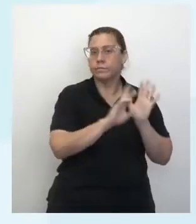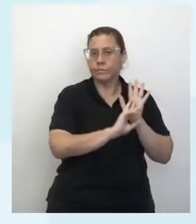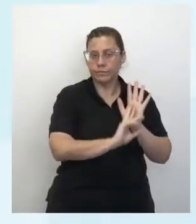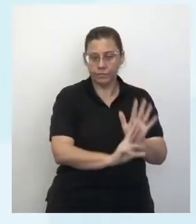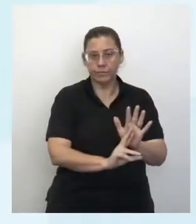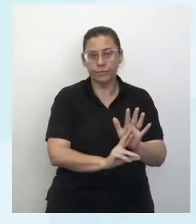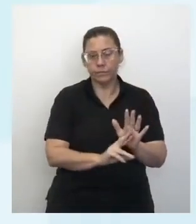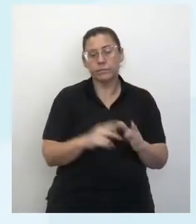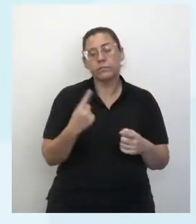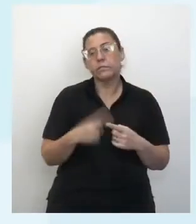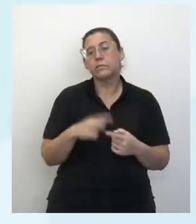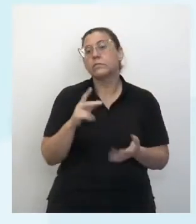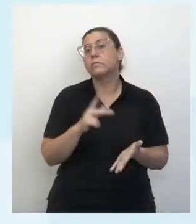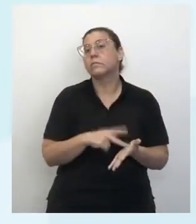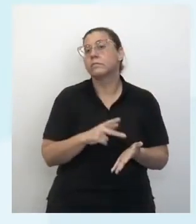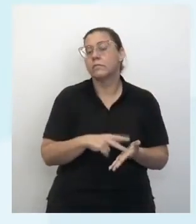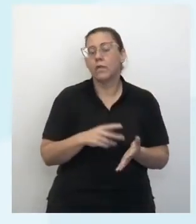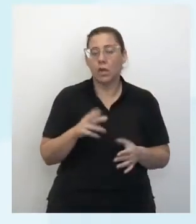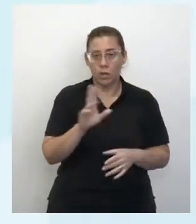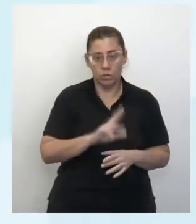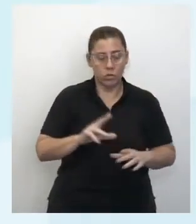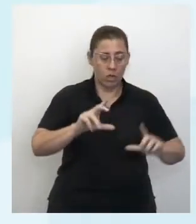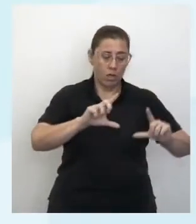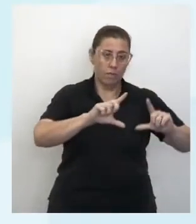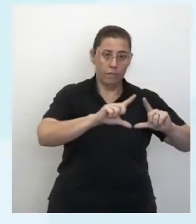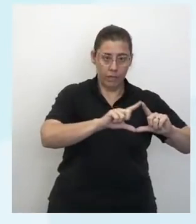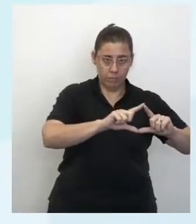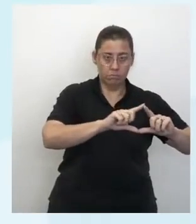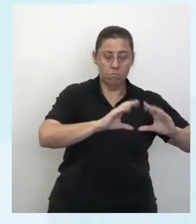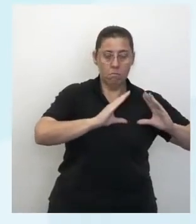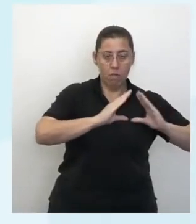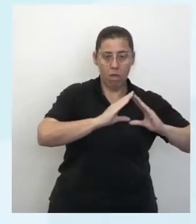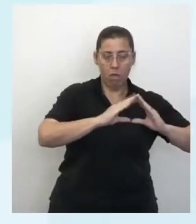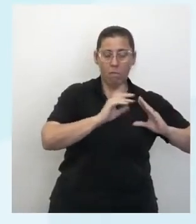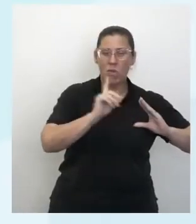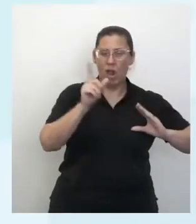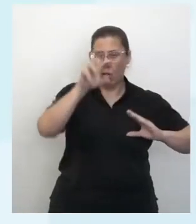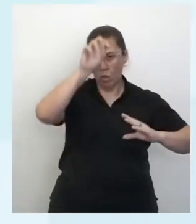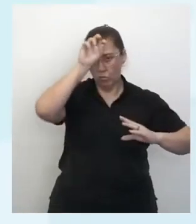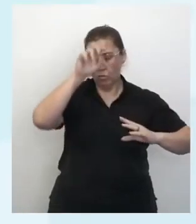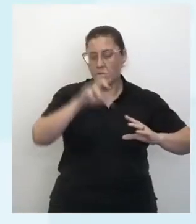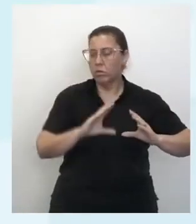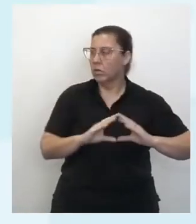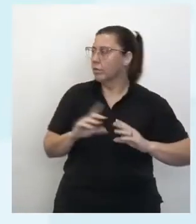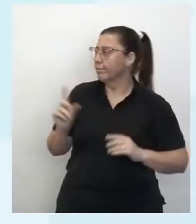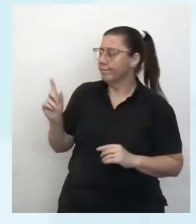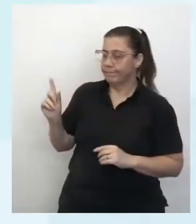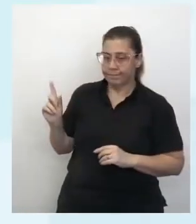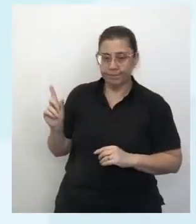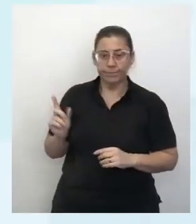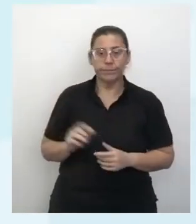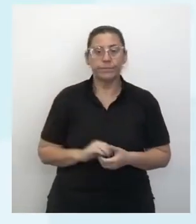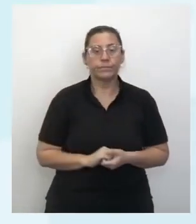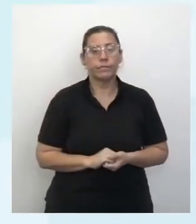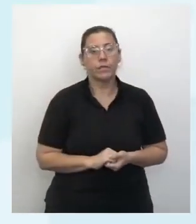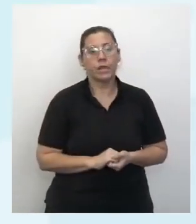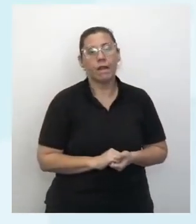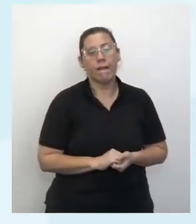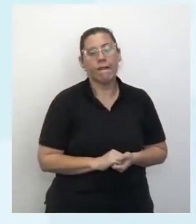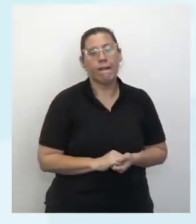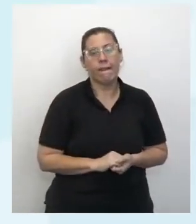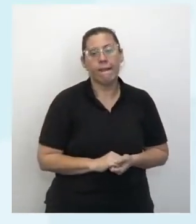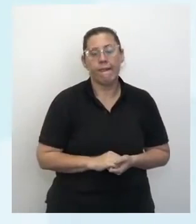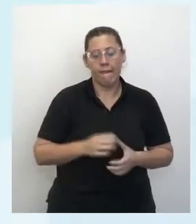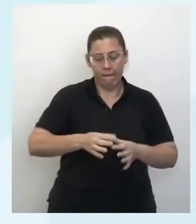tá? Porque, na verdade, ele fez com as pirâmides e a estaca. Como os ângulos são congruentes, né? A gente mostrou na animação.